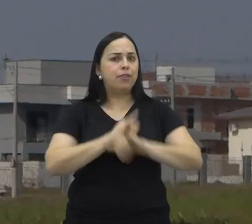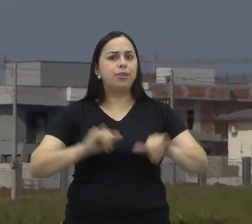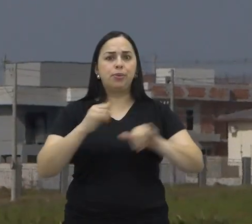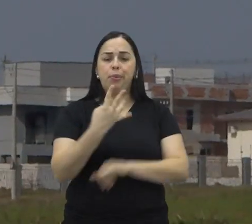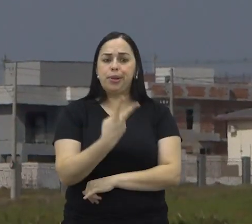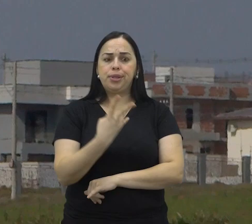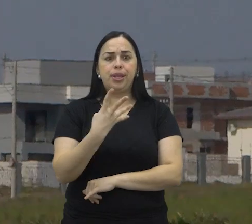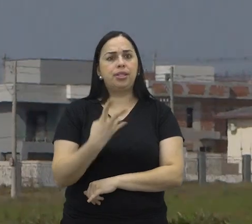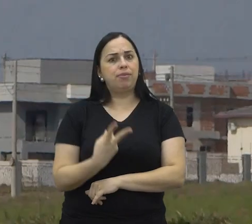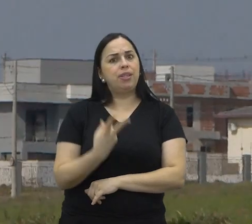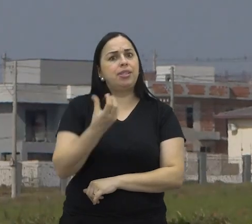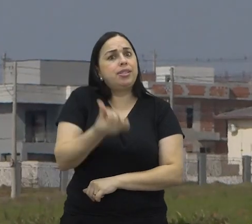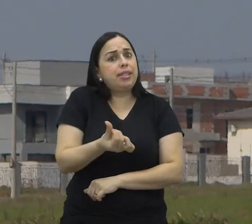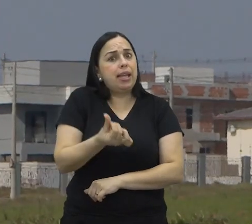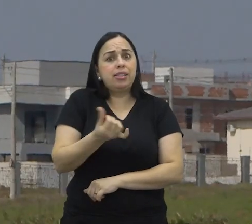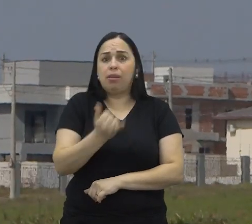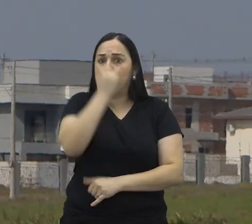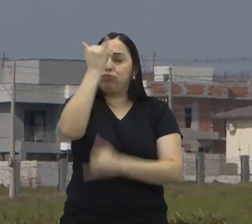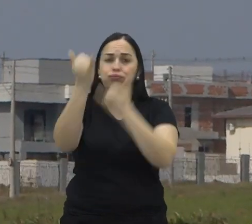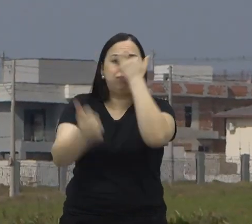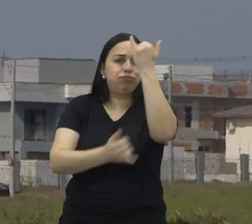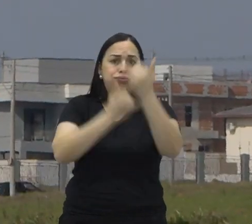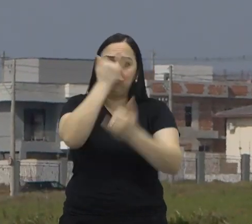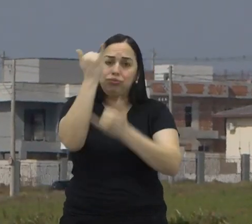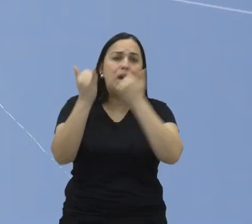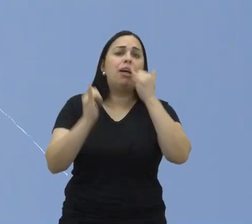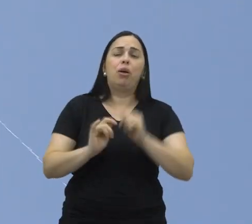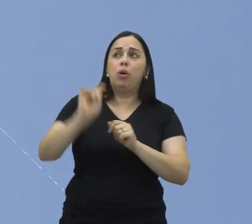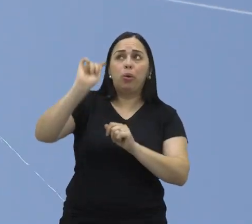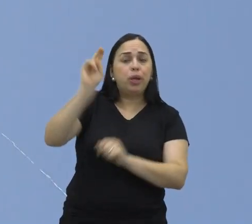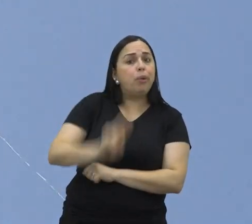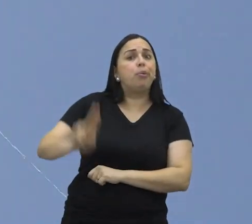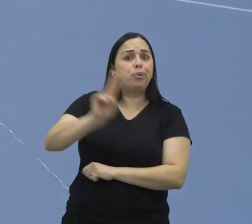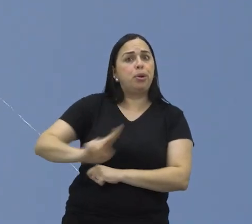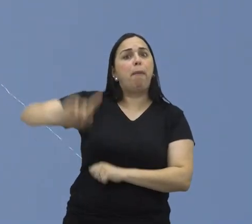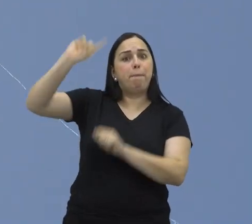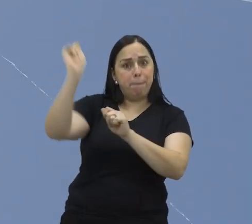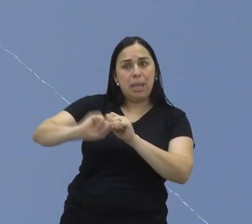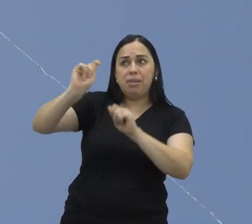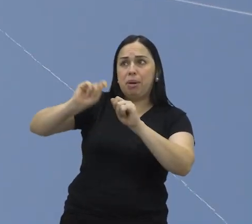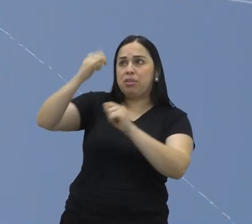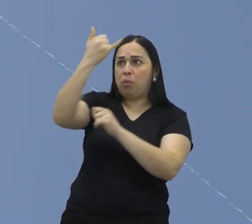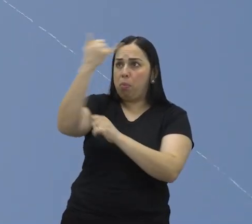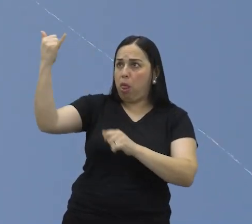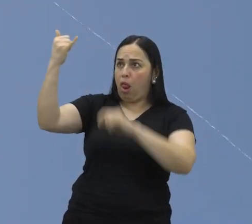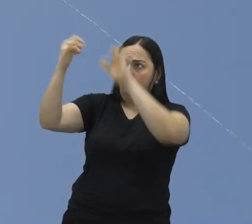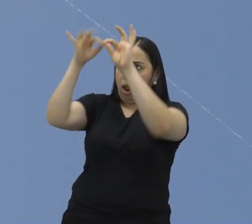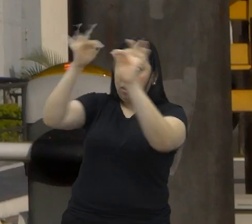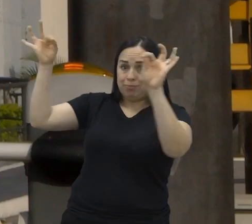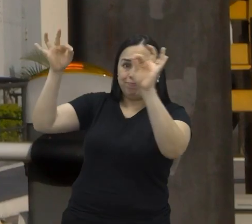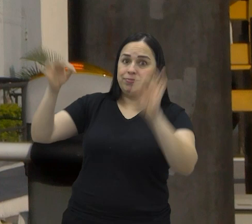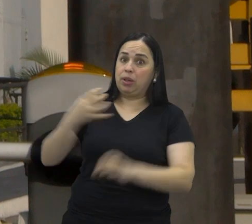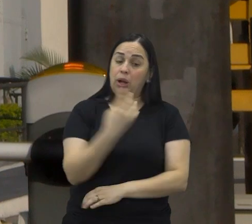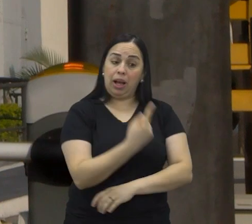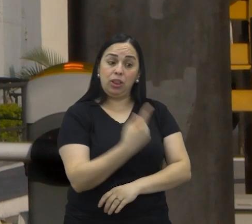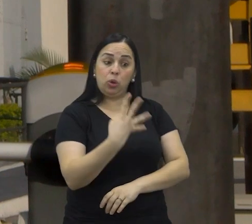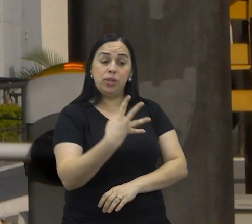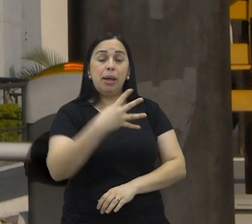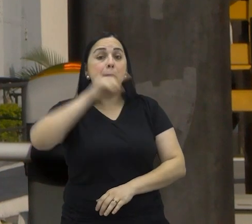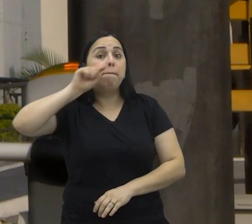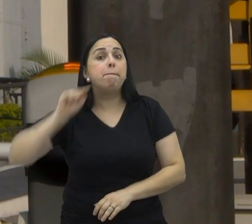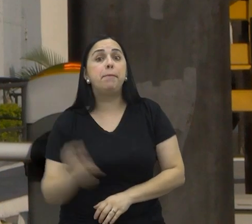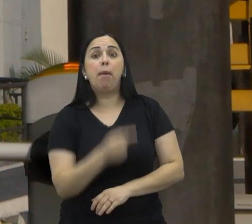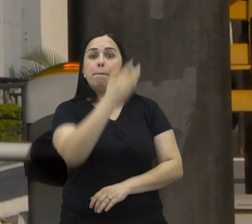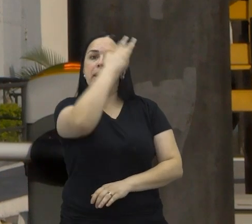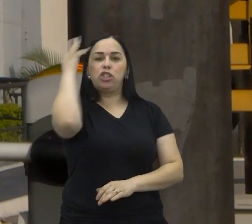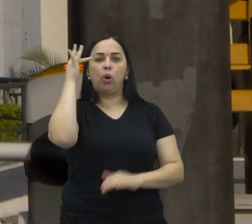Campos, registrou 426 ocorrências envolvendo pipas enroscadas na fiação. Mais de 14